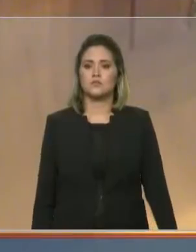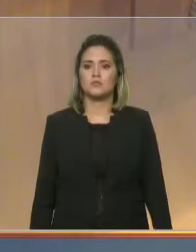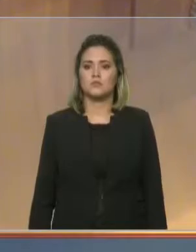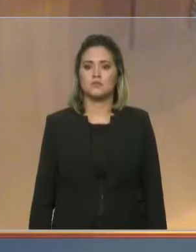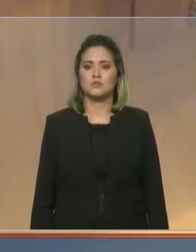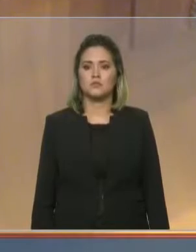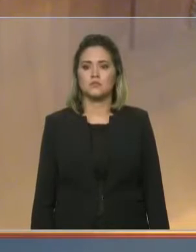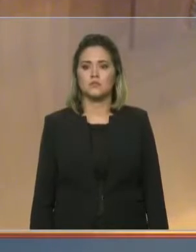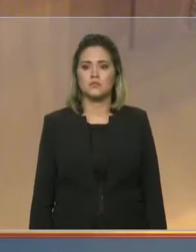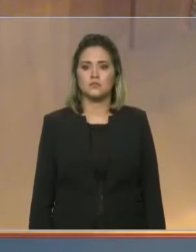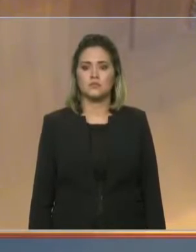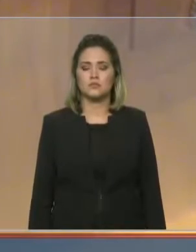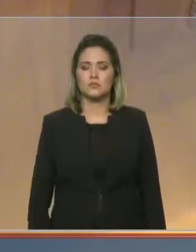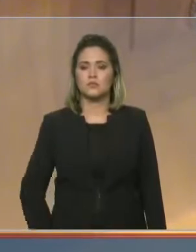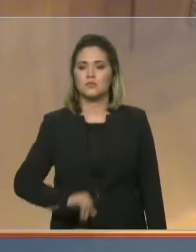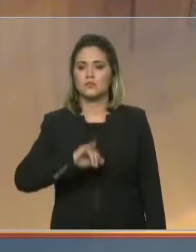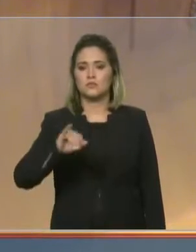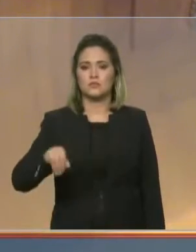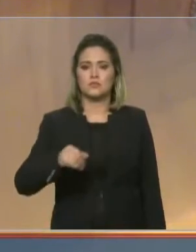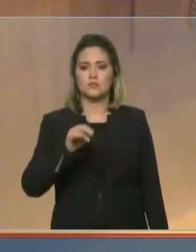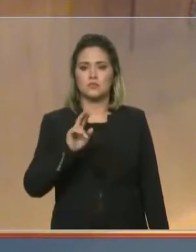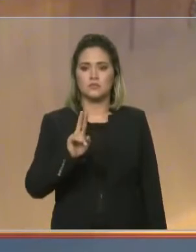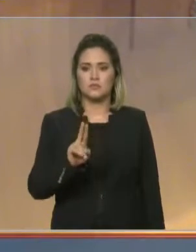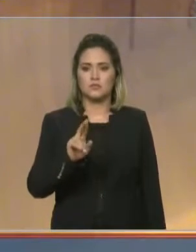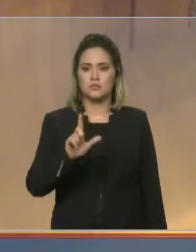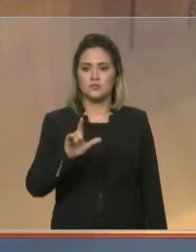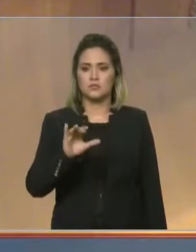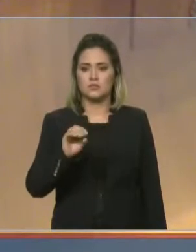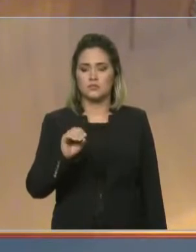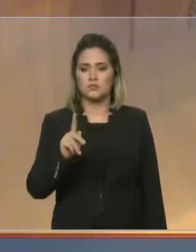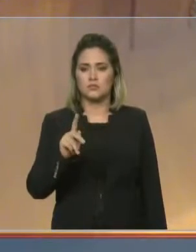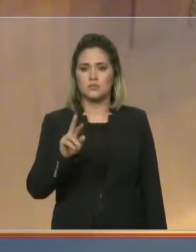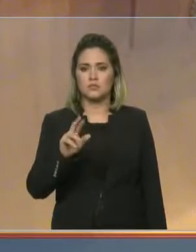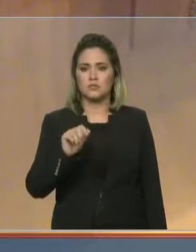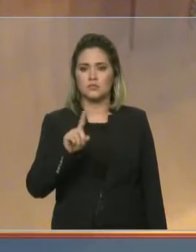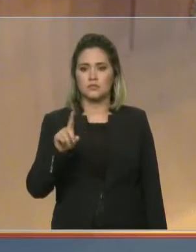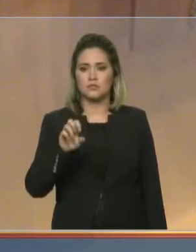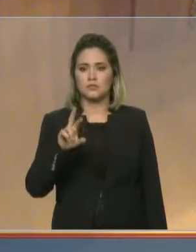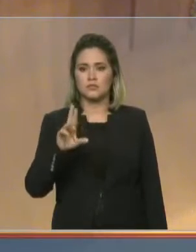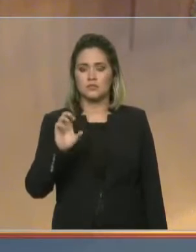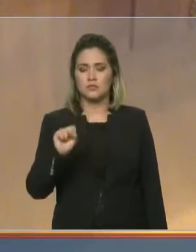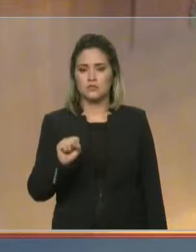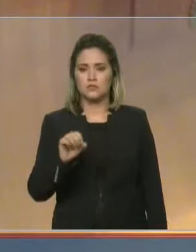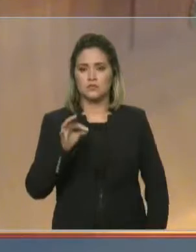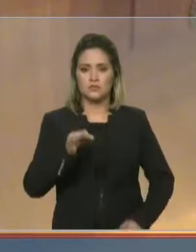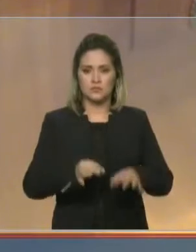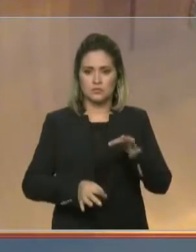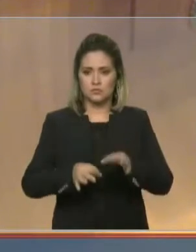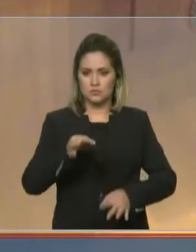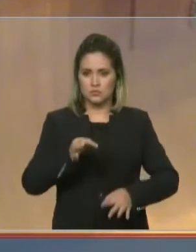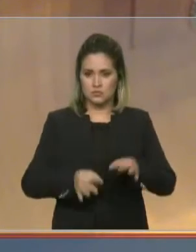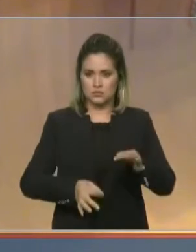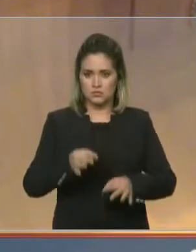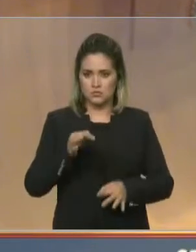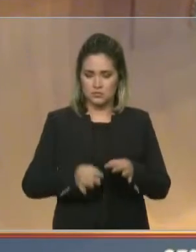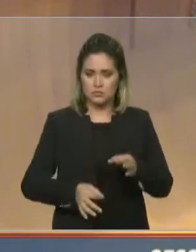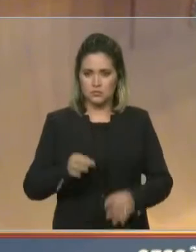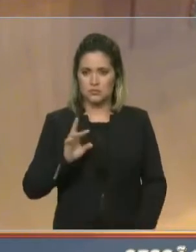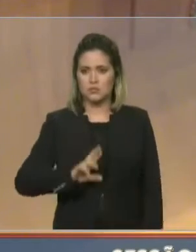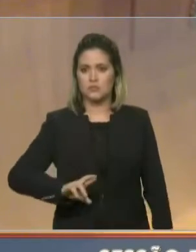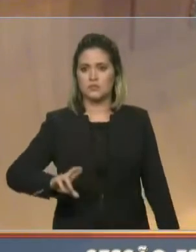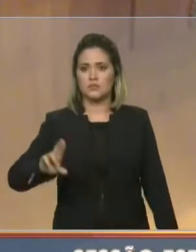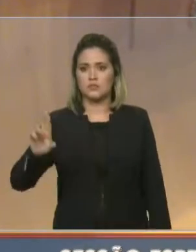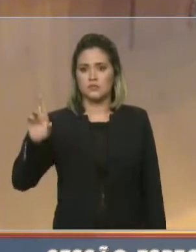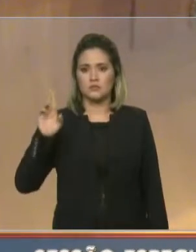Júlio Prazeres, juiz eleitoral, neste ato representando o Tribunal